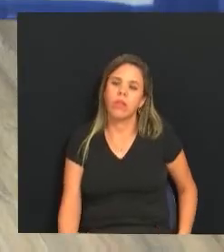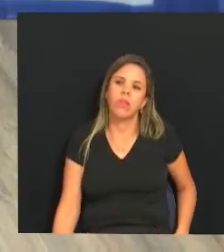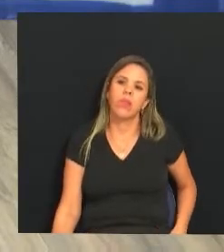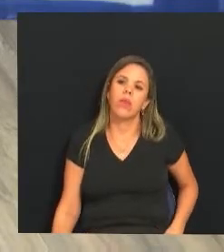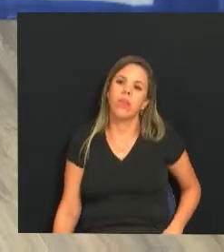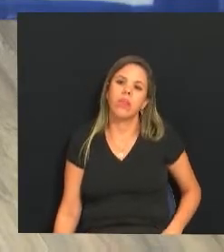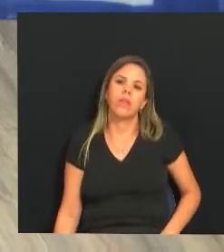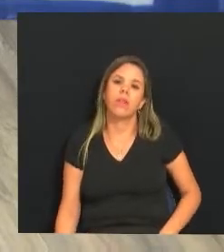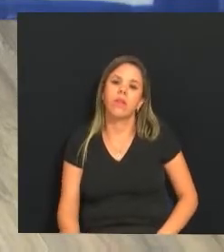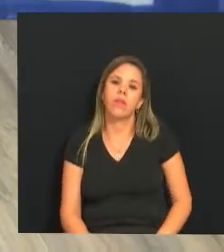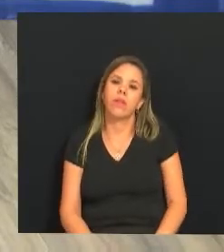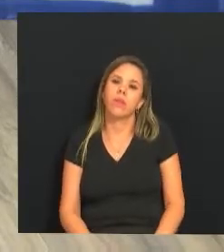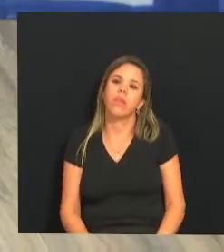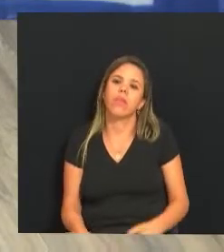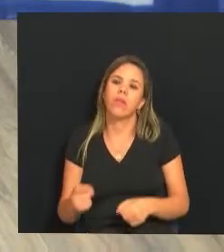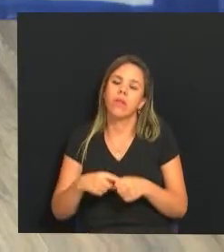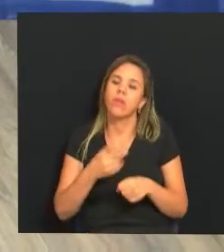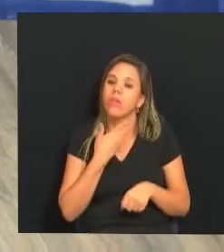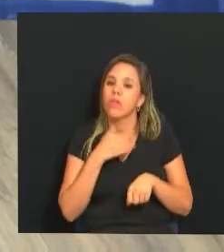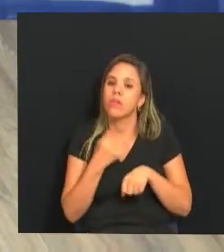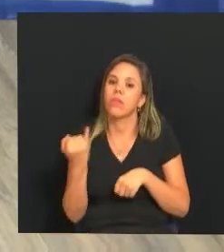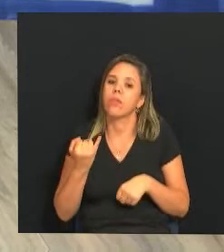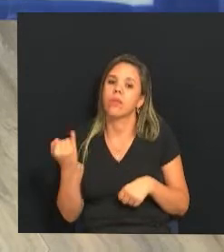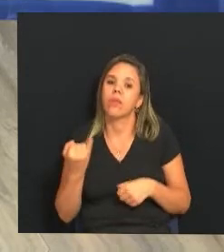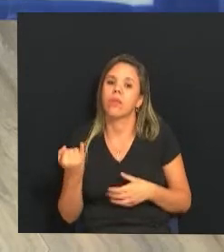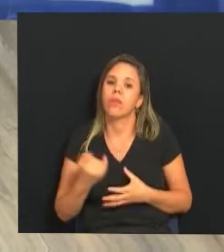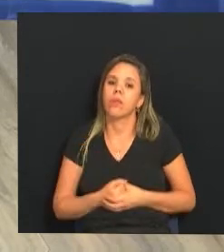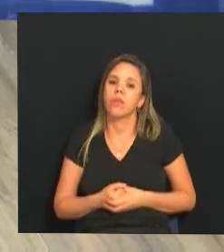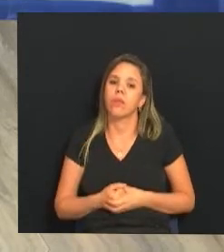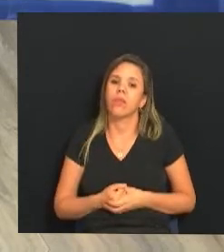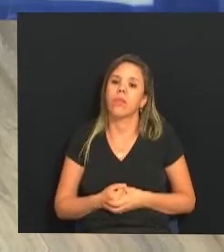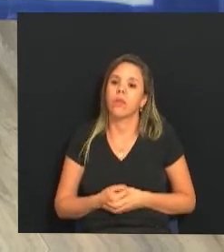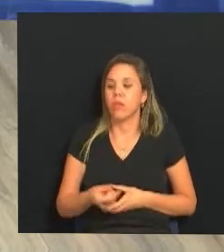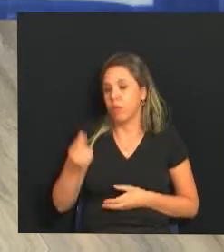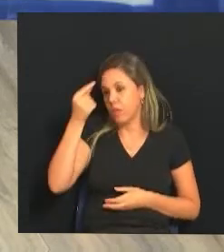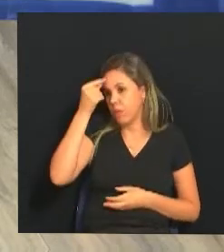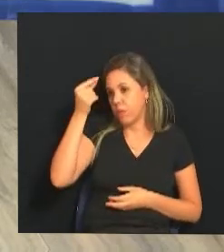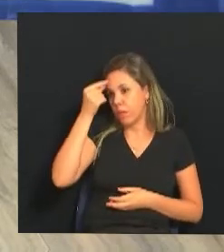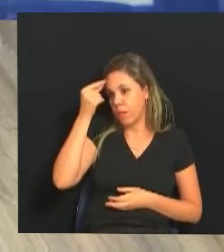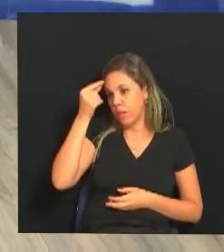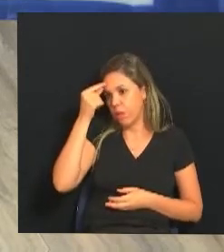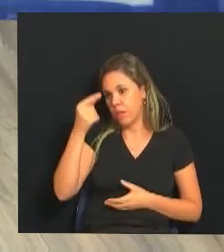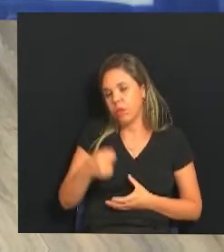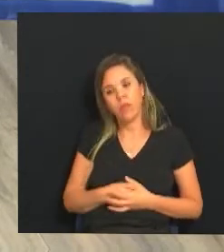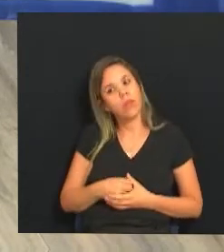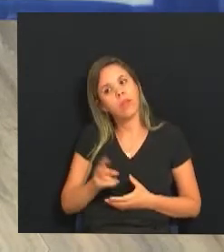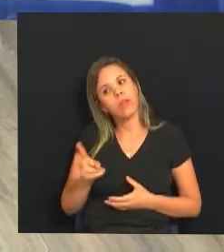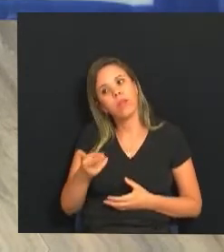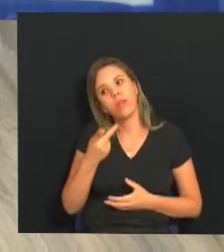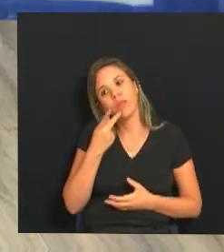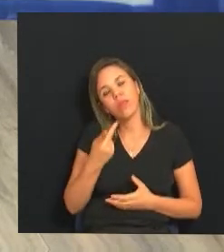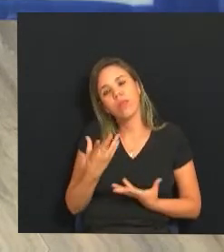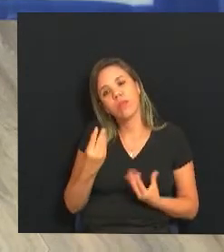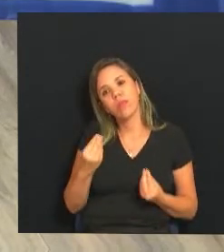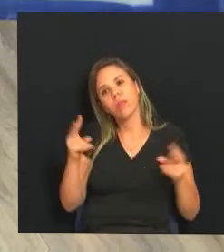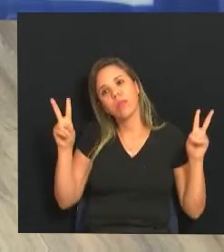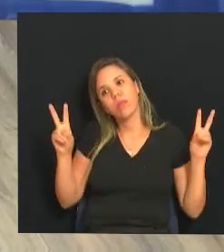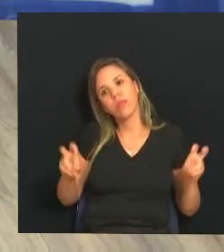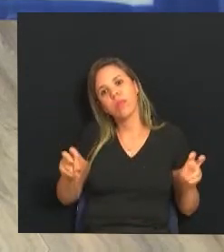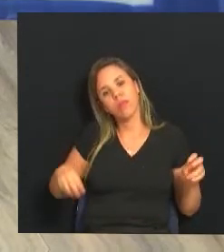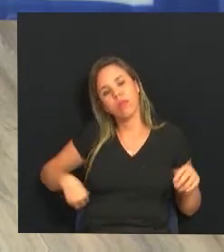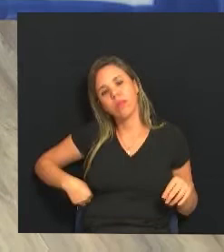né, volta ao início do nosso debate, a importância de uma consciência coletiva, né? A gente sempre fala aqui que muitos temas que